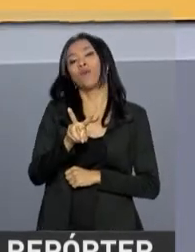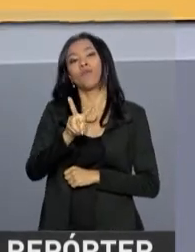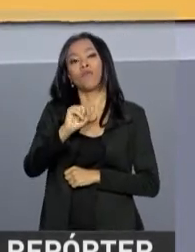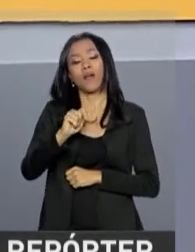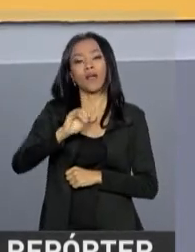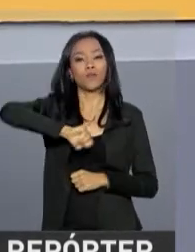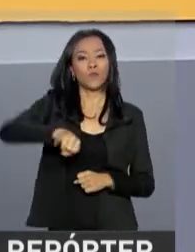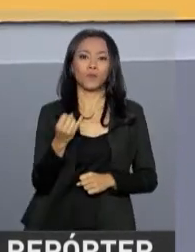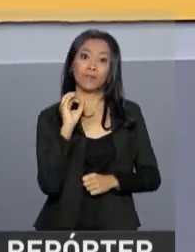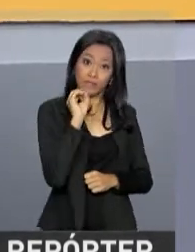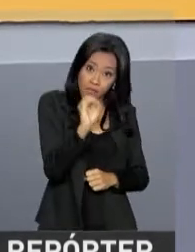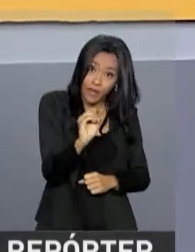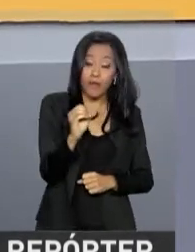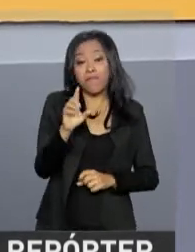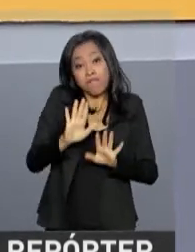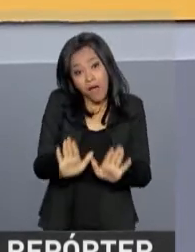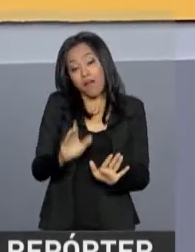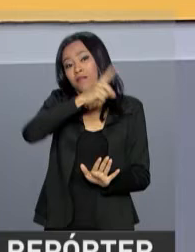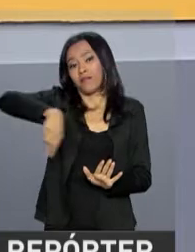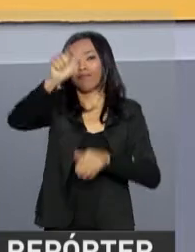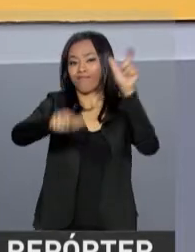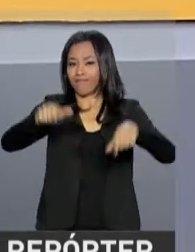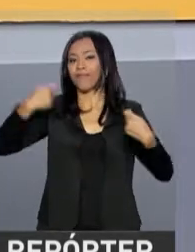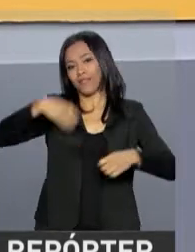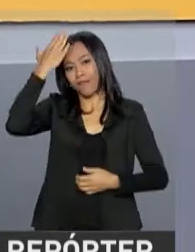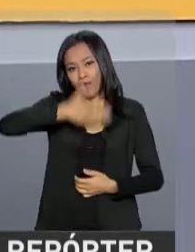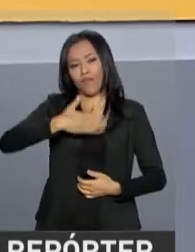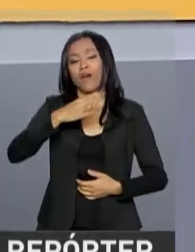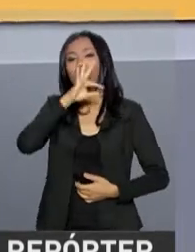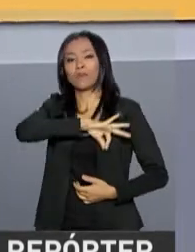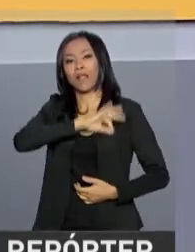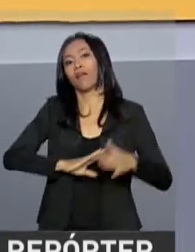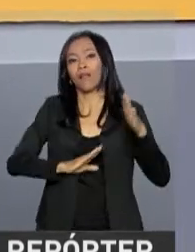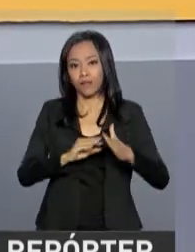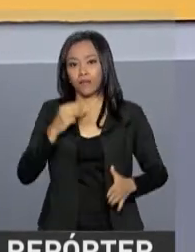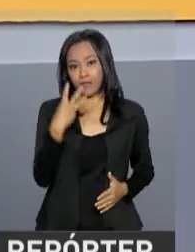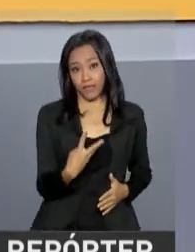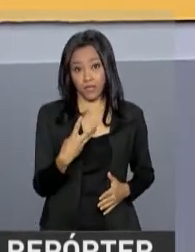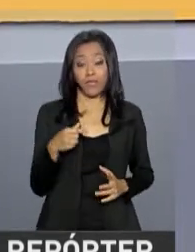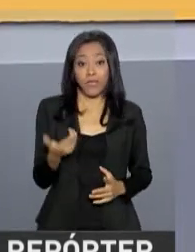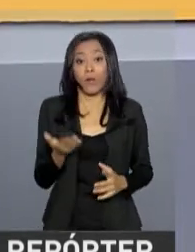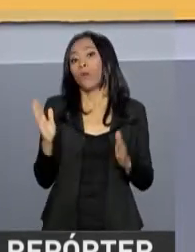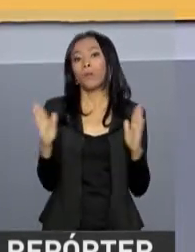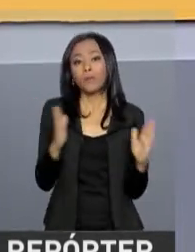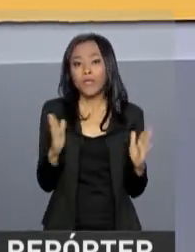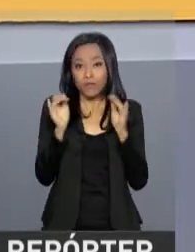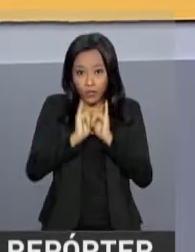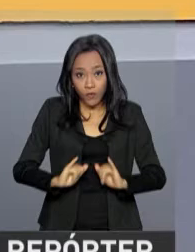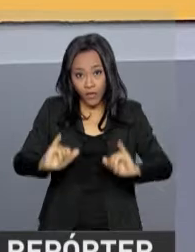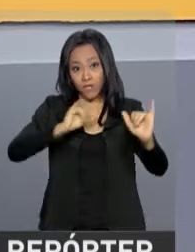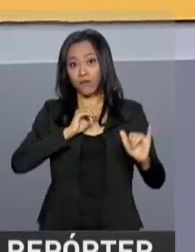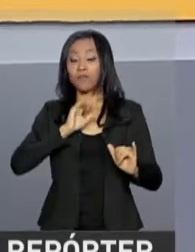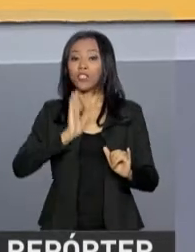primeiro semestre aos estudantes que comprovarem renda per capita mensal familiar de até 3 salários mínimos. O período de divulgação dos resultados